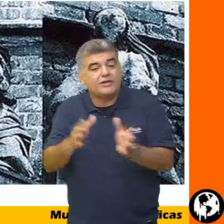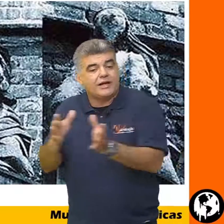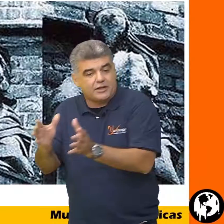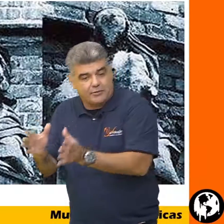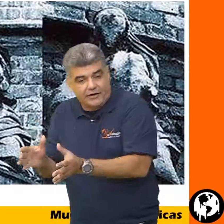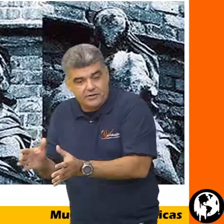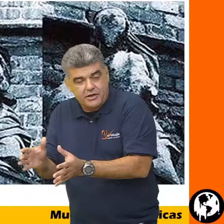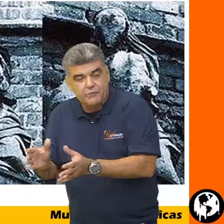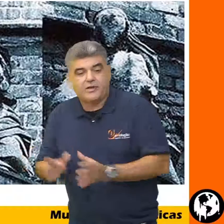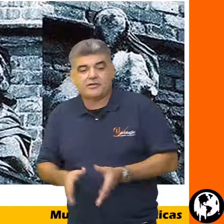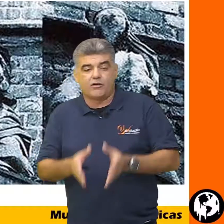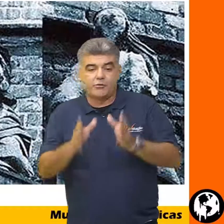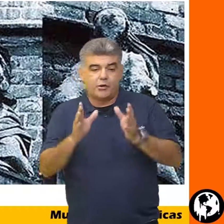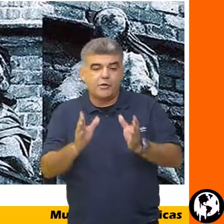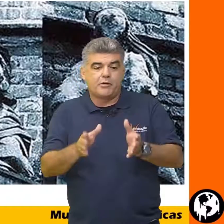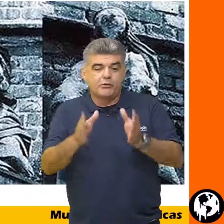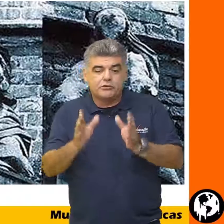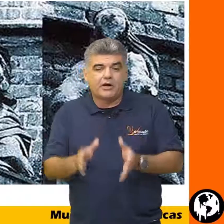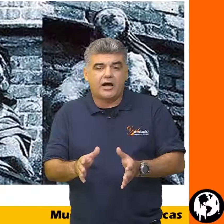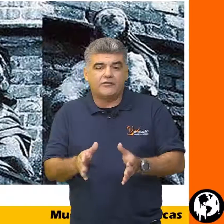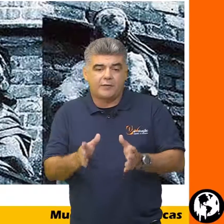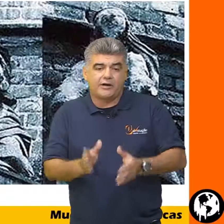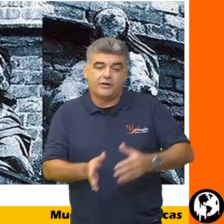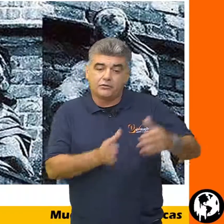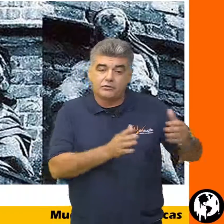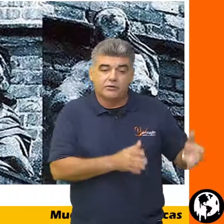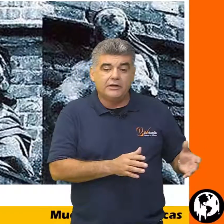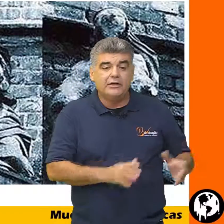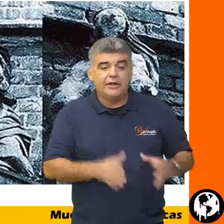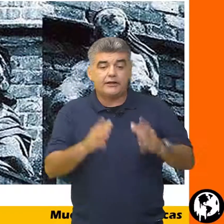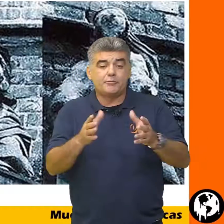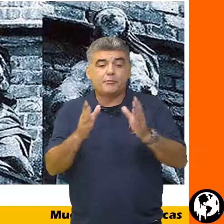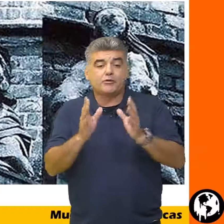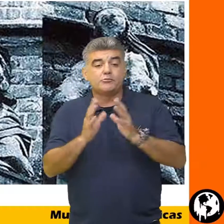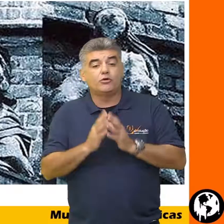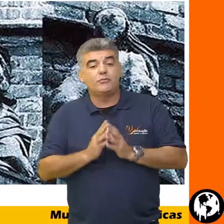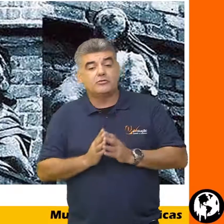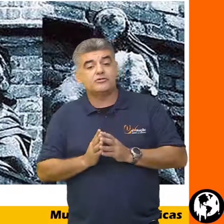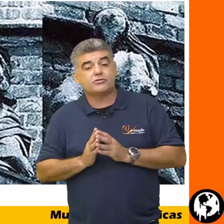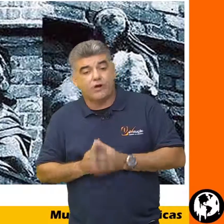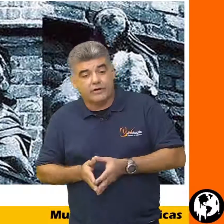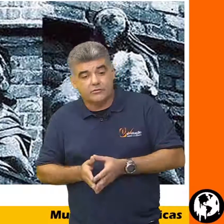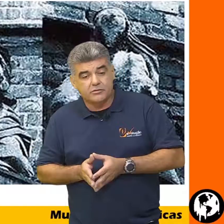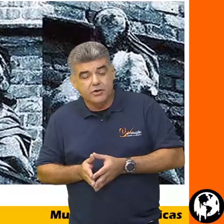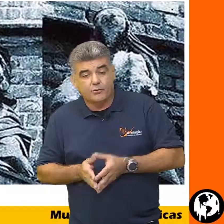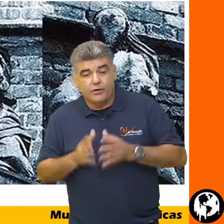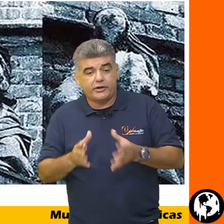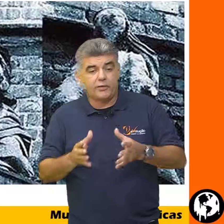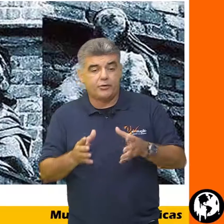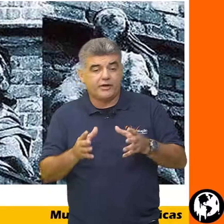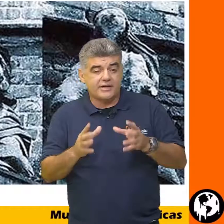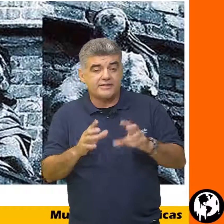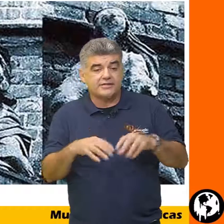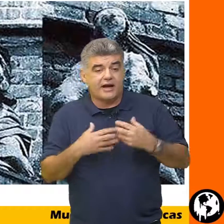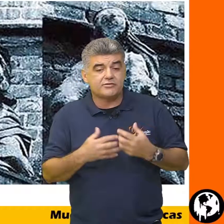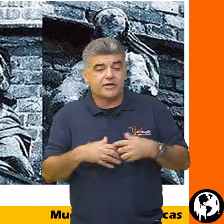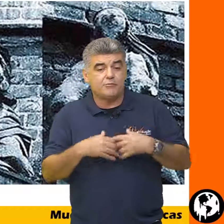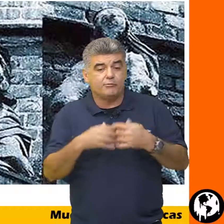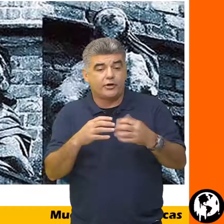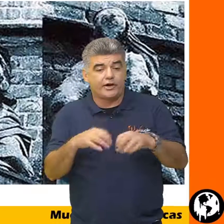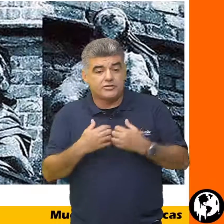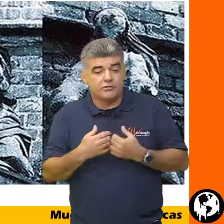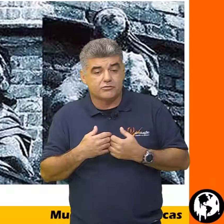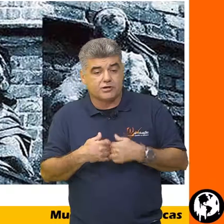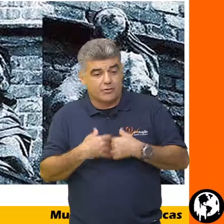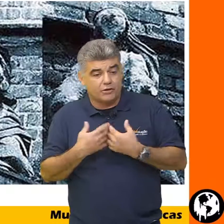saúde diretamente, mas causam um problema muito grave para a agricultura e também para os monumentos históricos. Por quê? Porque esses ácidos acabam